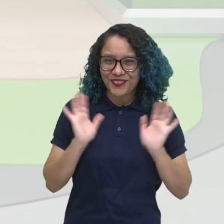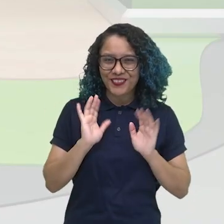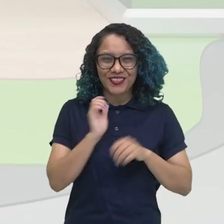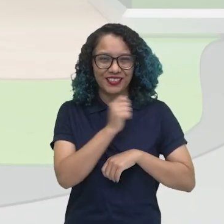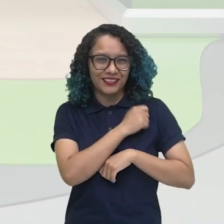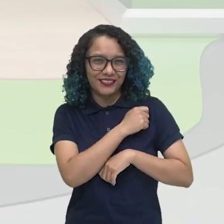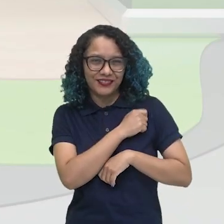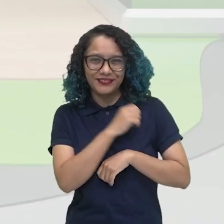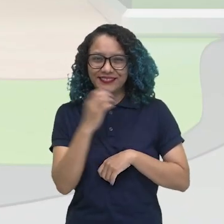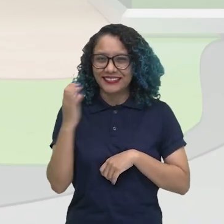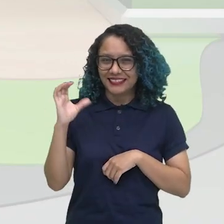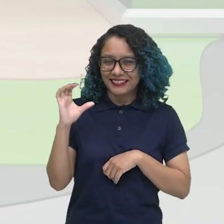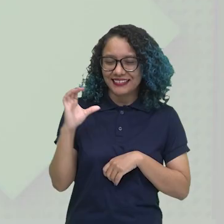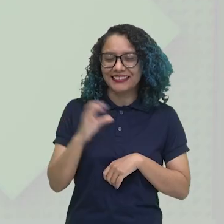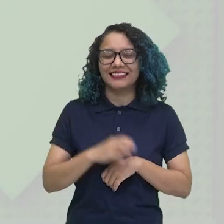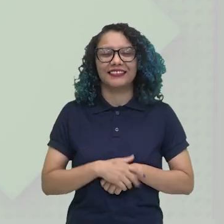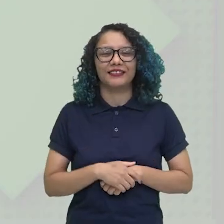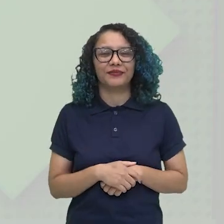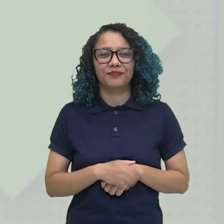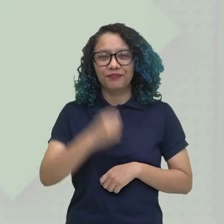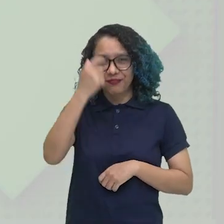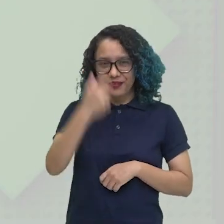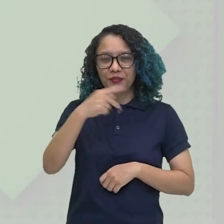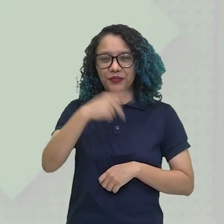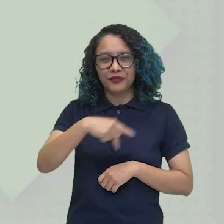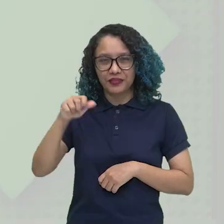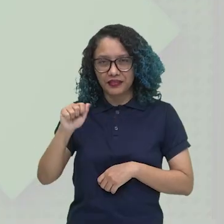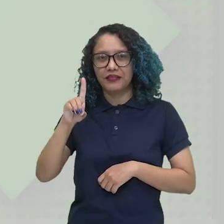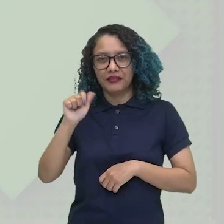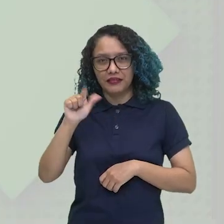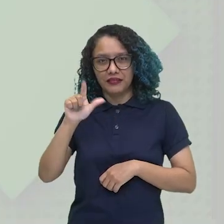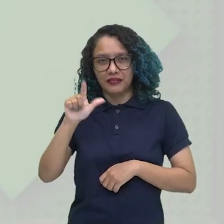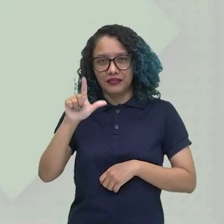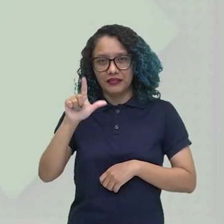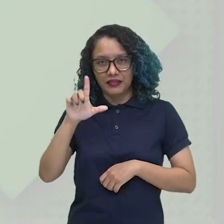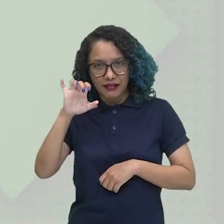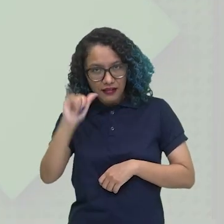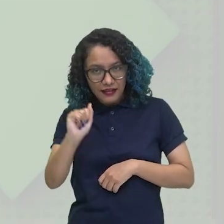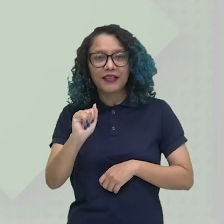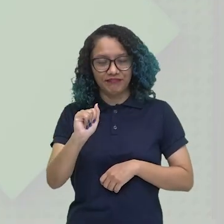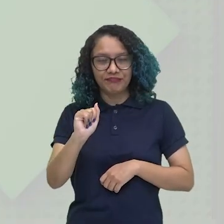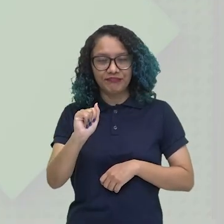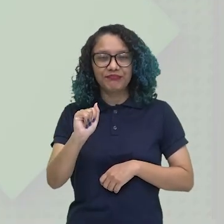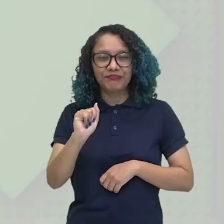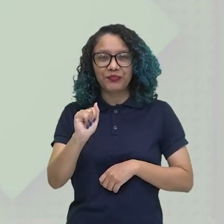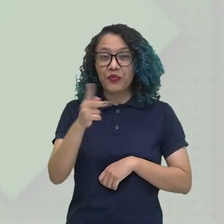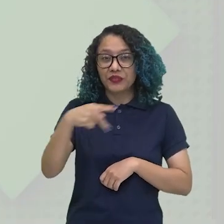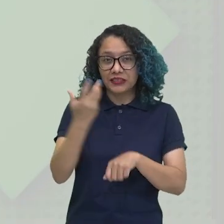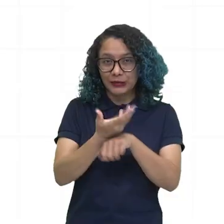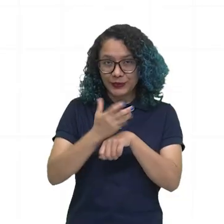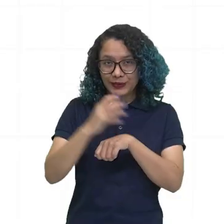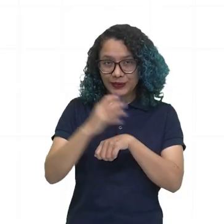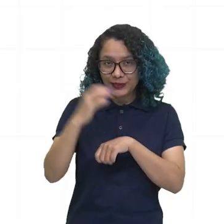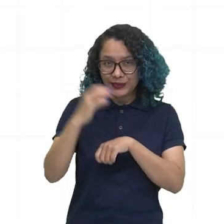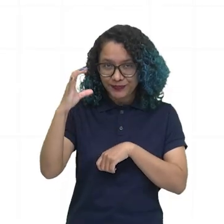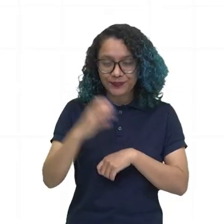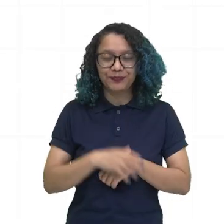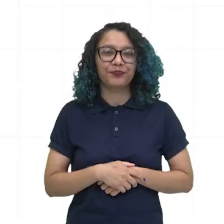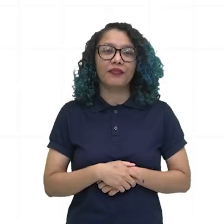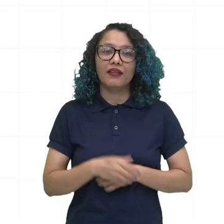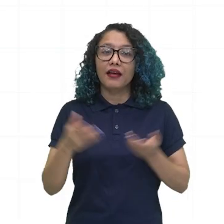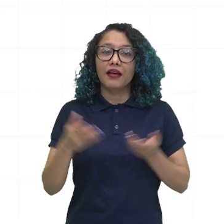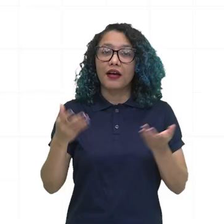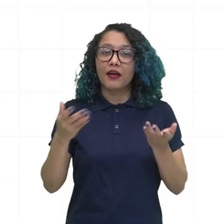jovens cientistas! Eu sou a professora Aldaleia Santos, sua professora de Ciências,